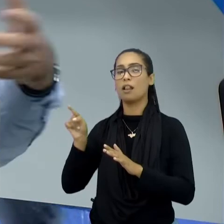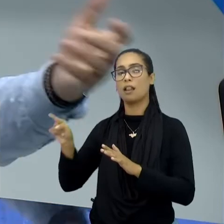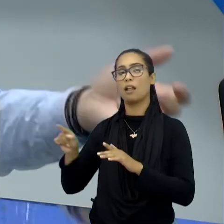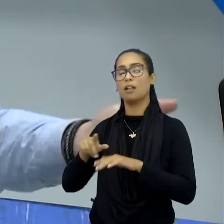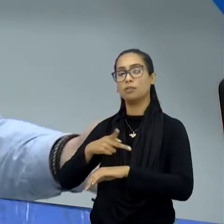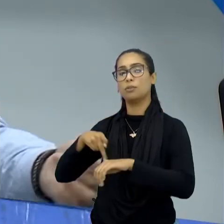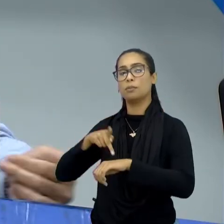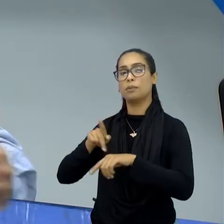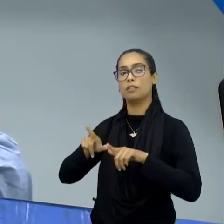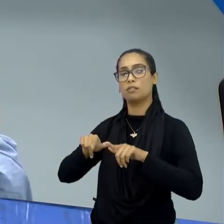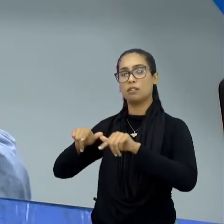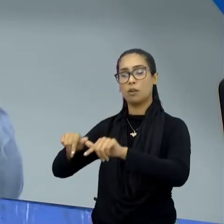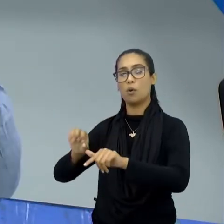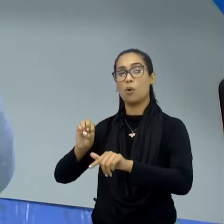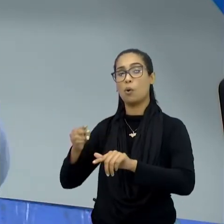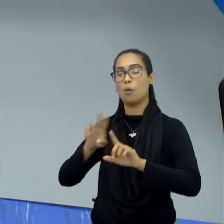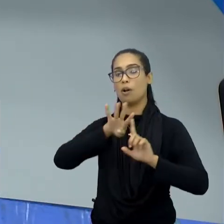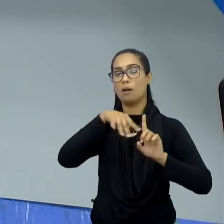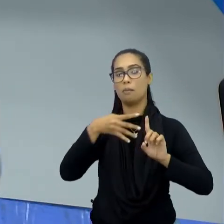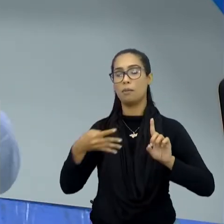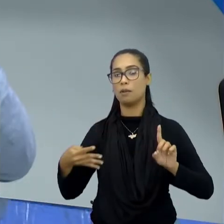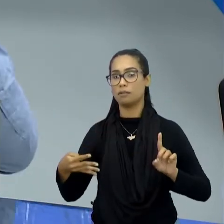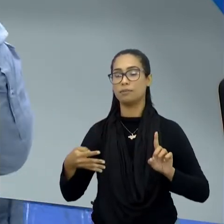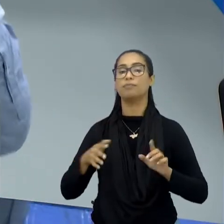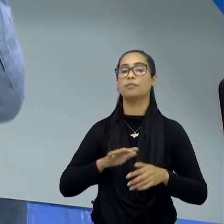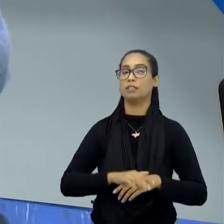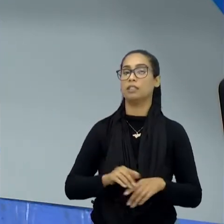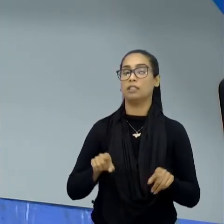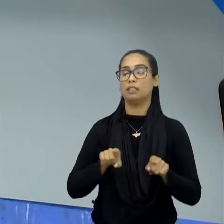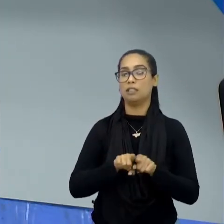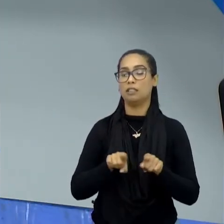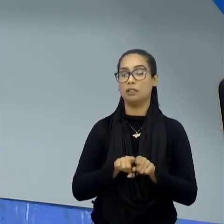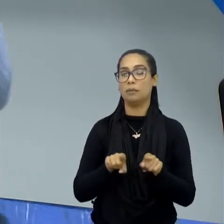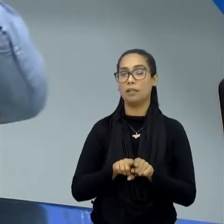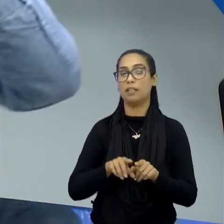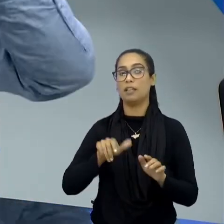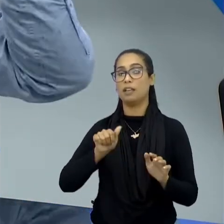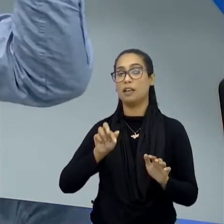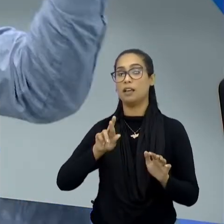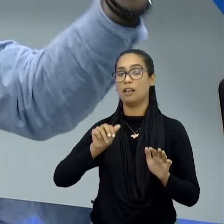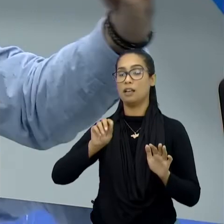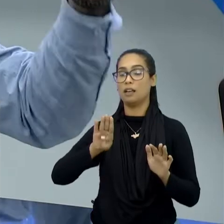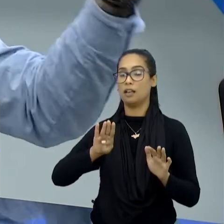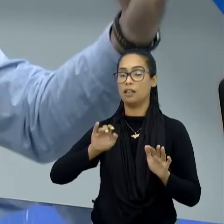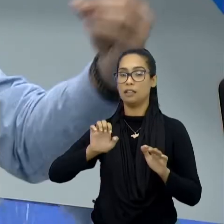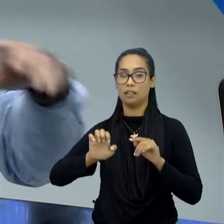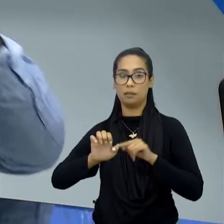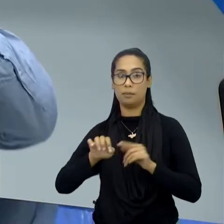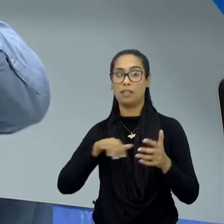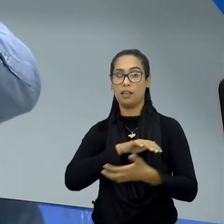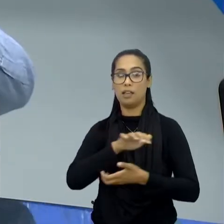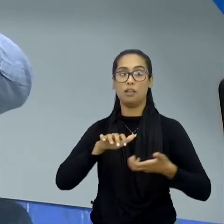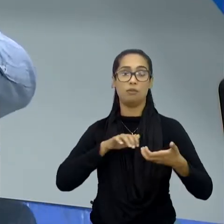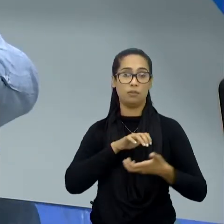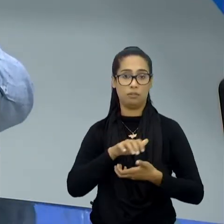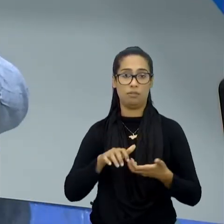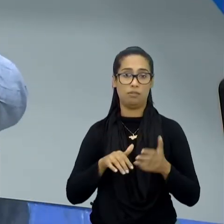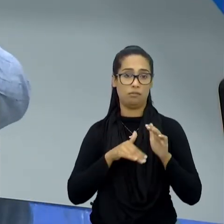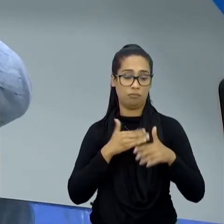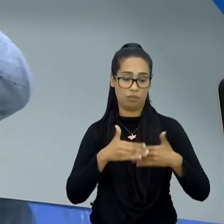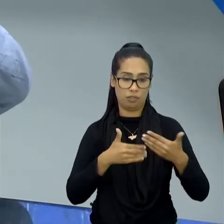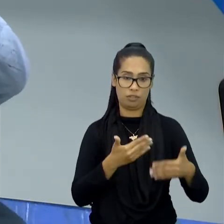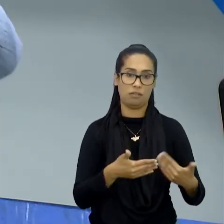a Primavera Árabe que eu citei, mostra que nem toda essa revolução, justamente para frisar, tem esse